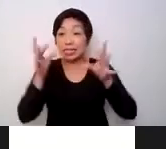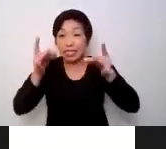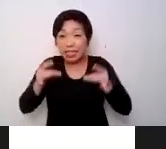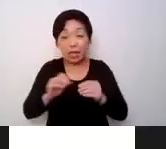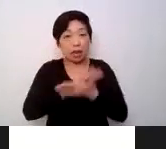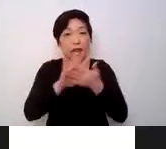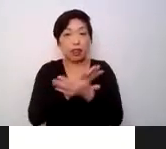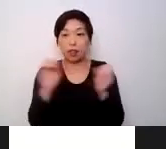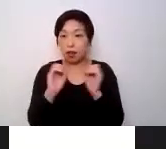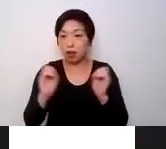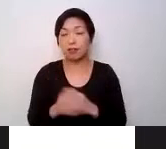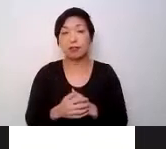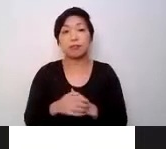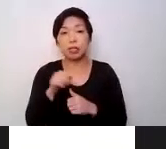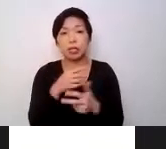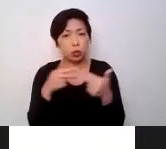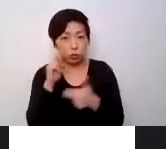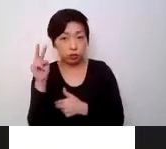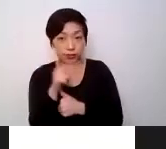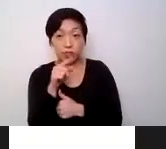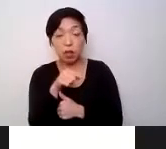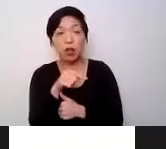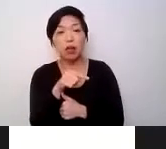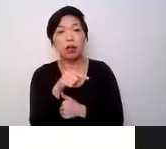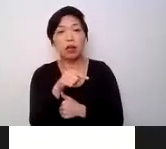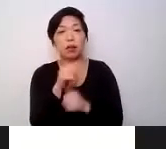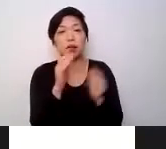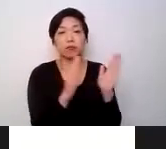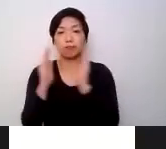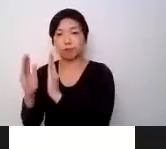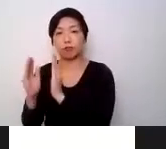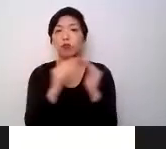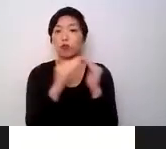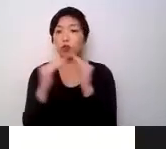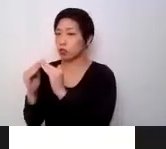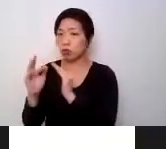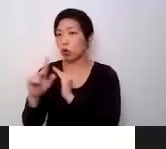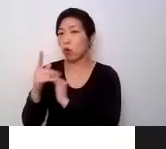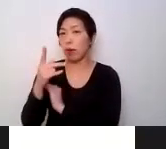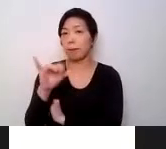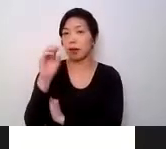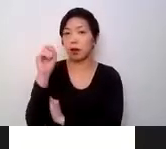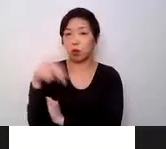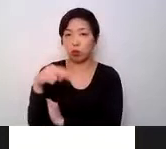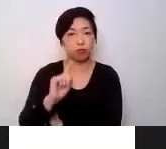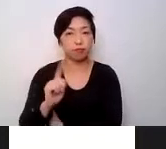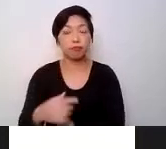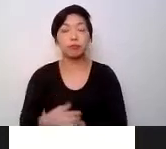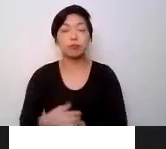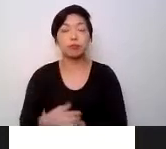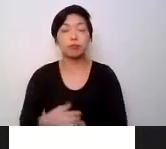pilares esse que a gente está vendo é do mausoléu vizinho não é a do pilon e essas formas